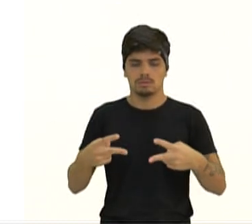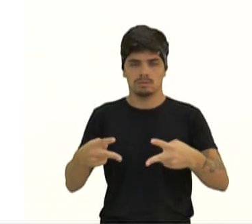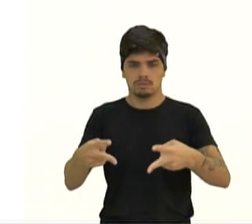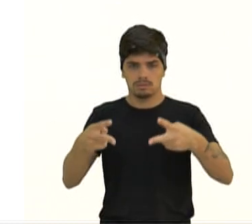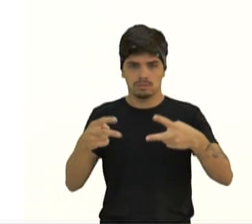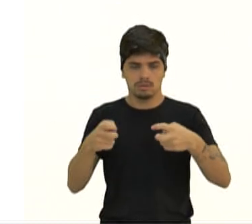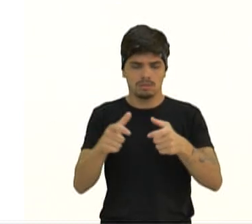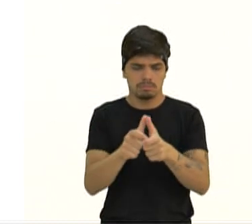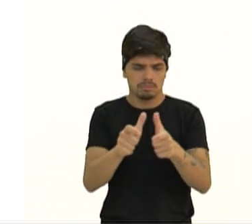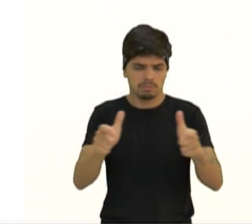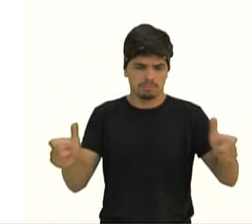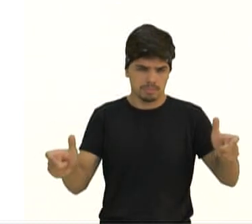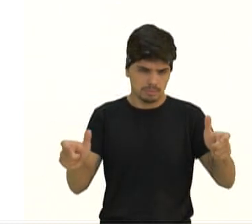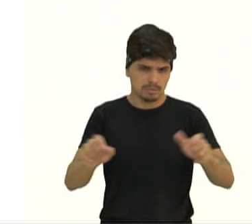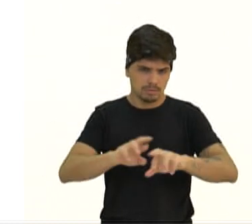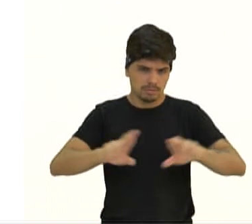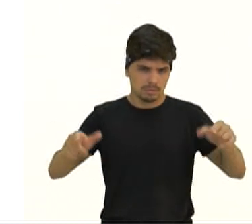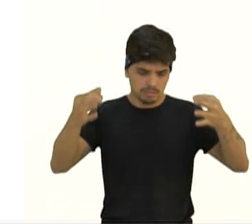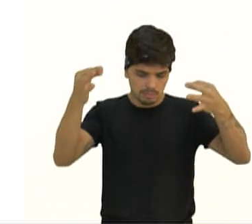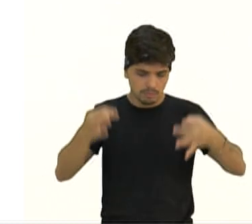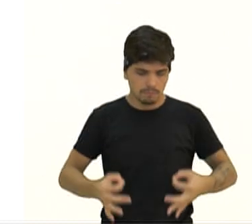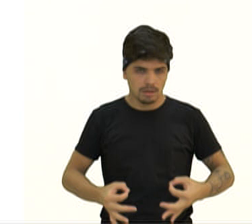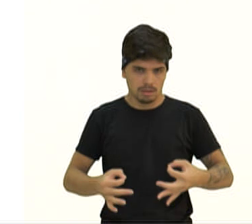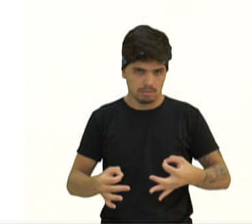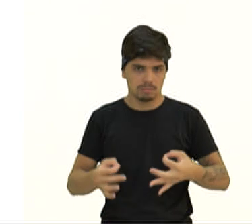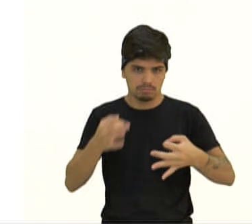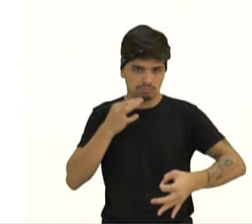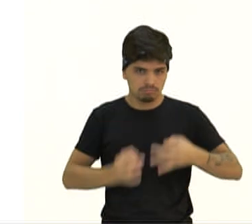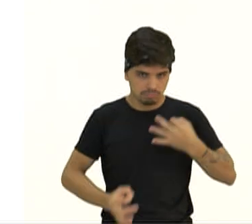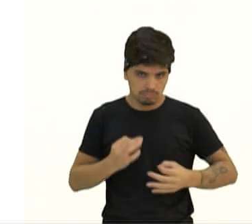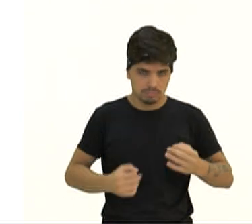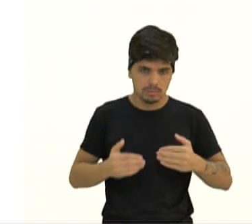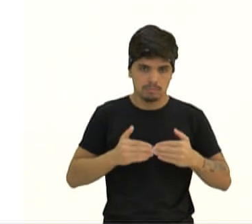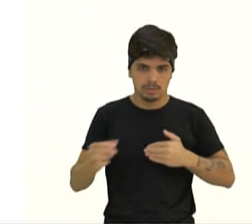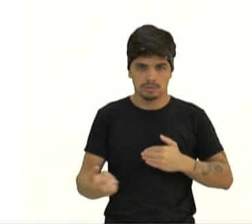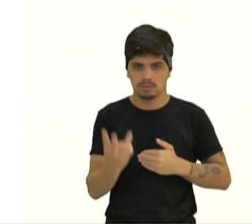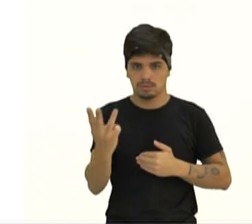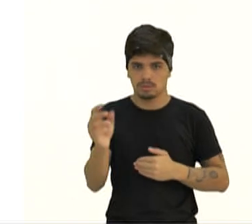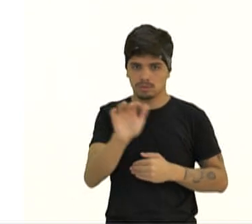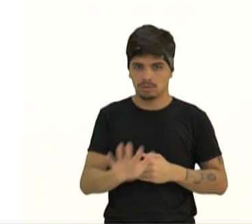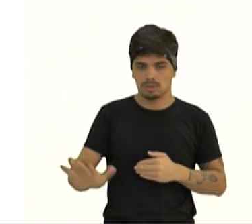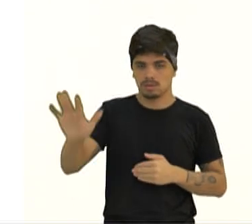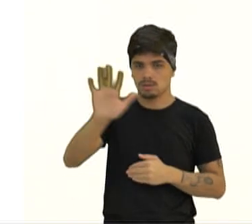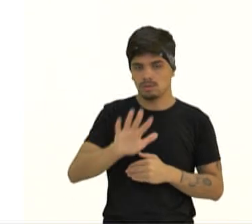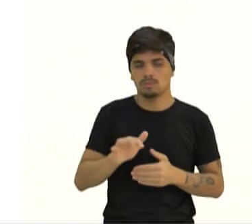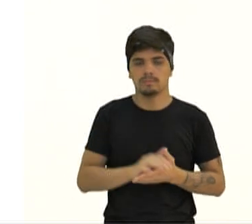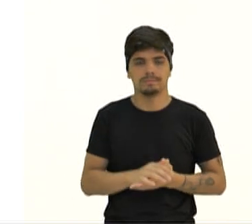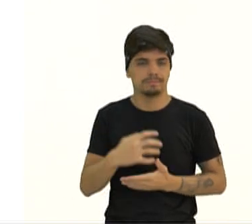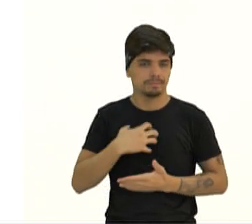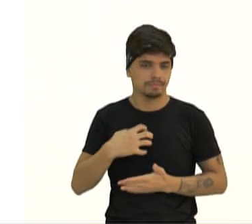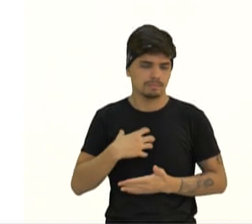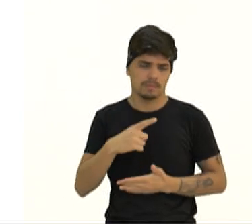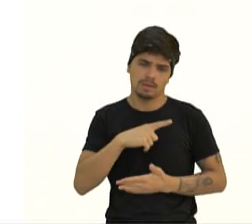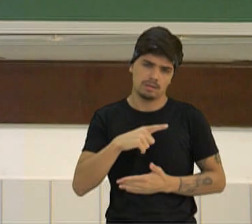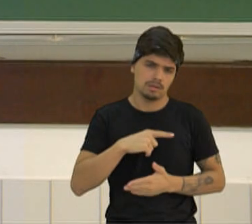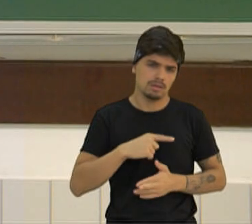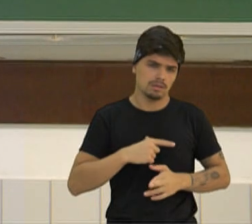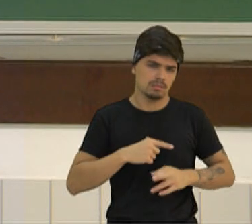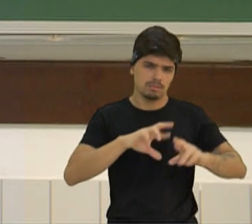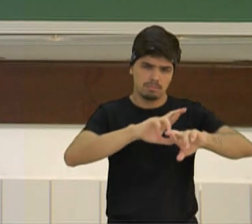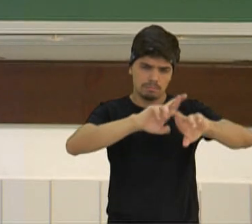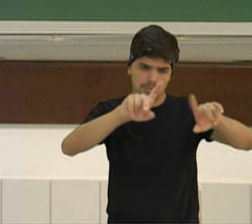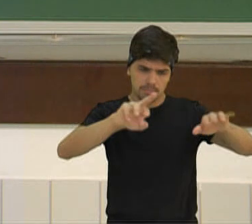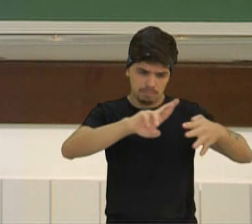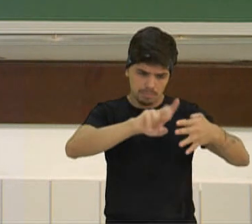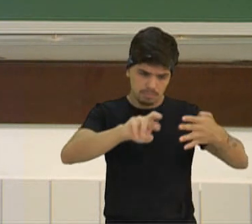de níveis diferentes aspectos comportamentais a partir de três sintomas Gerais então está dizendo ali Existem muitos aspectos